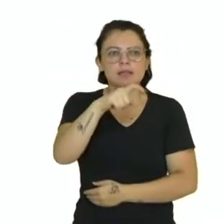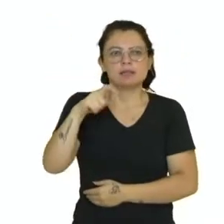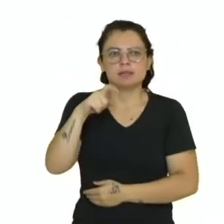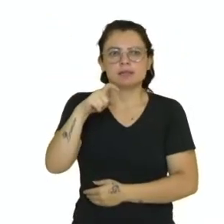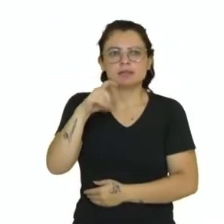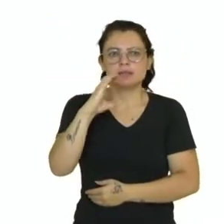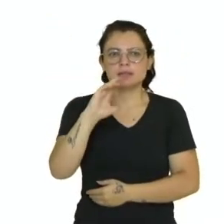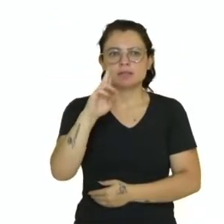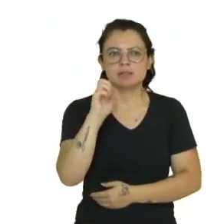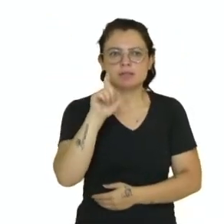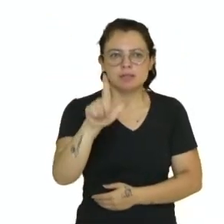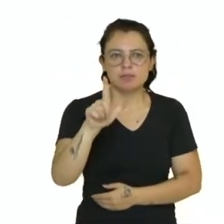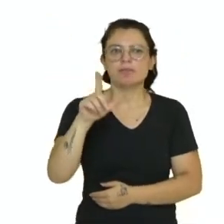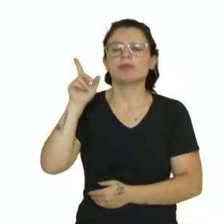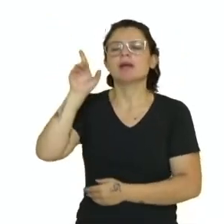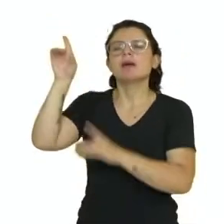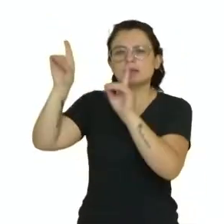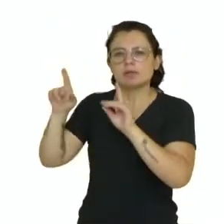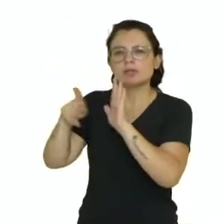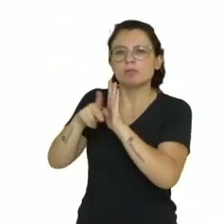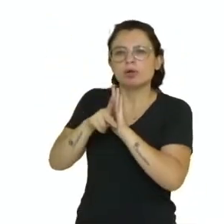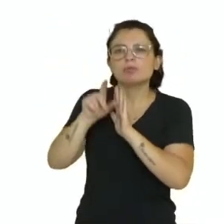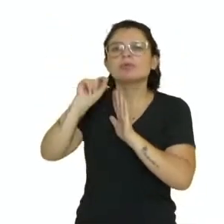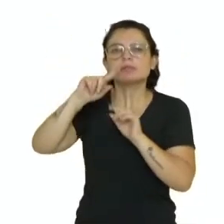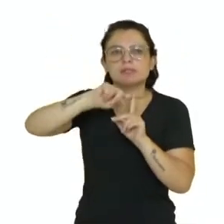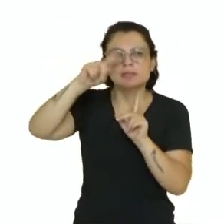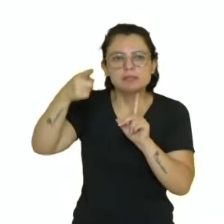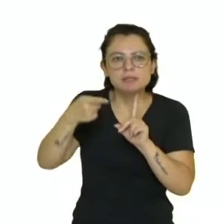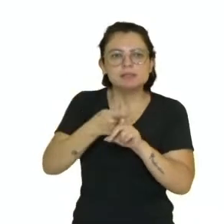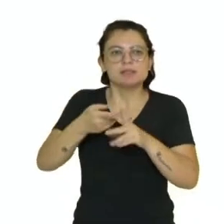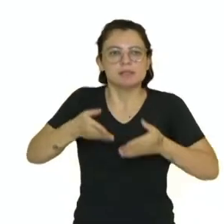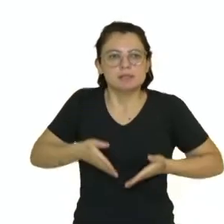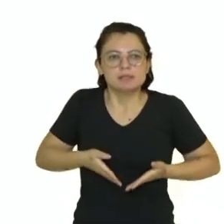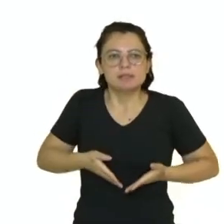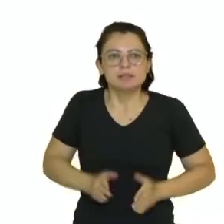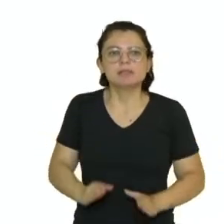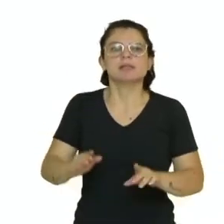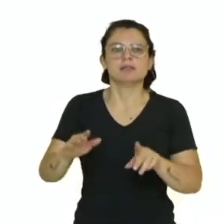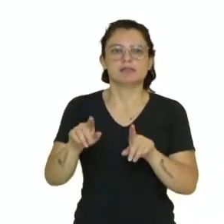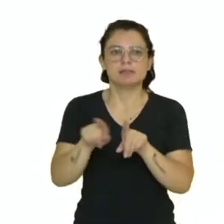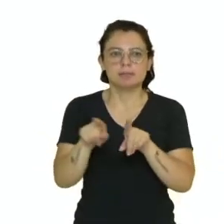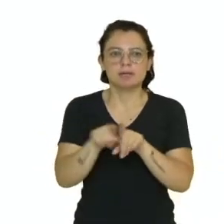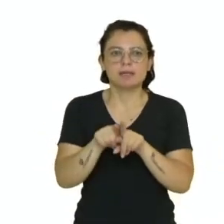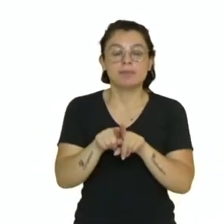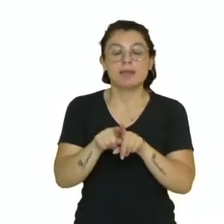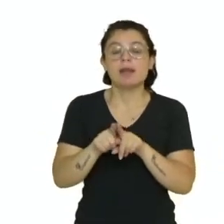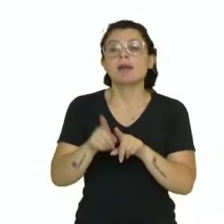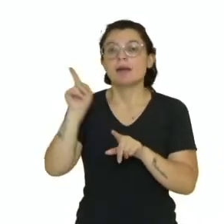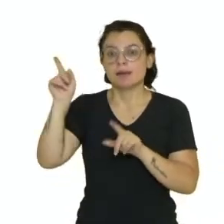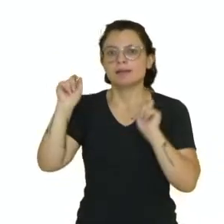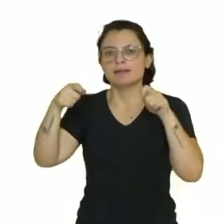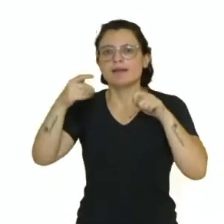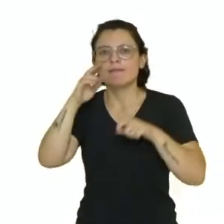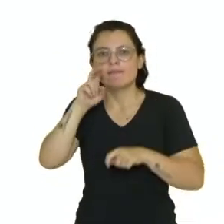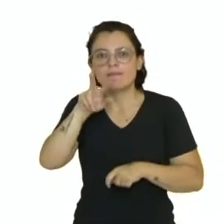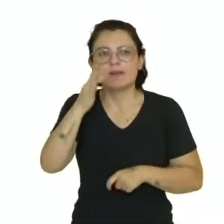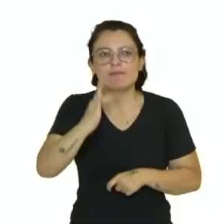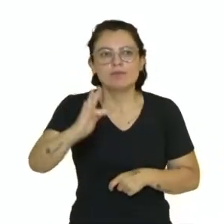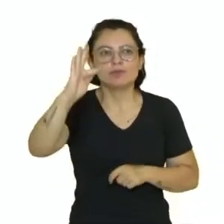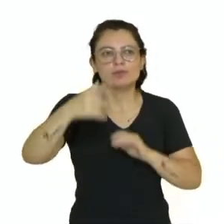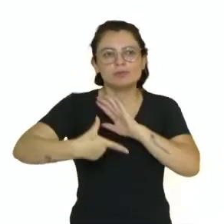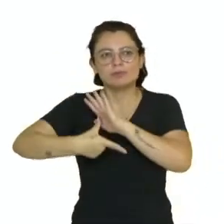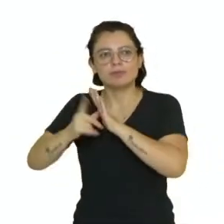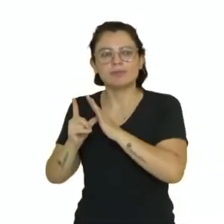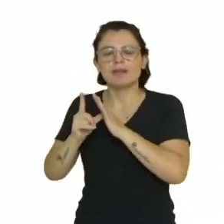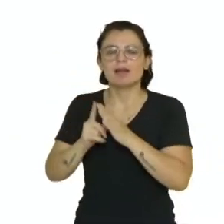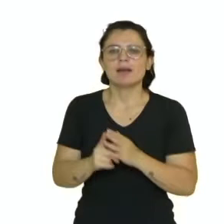e do parto, era considerada capaz de prever acontecimentos futuros. No lugar de cabelos, vocês podem observar a